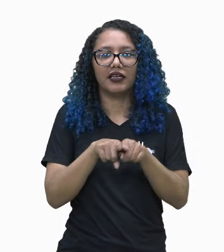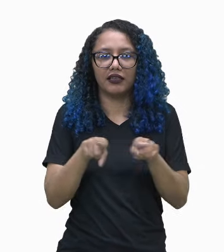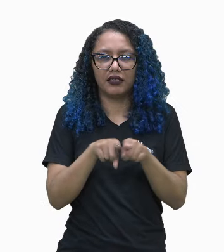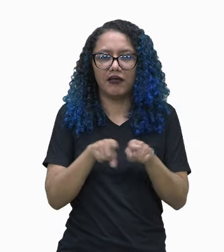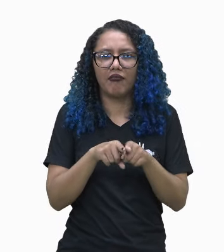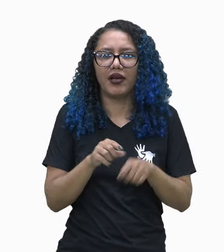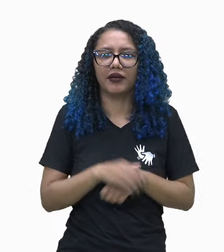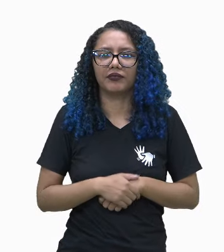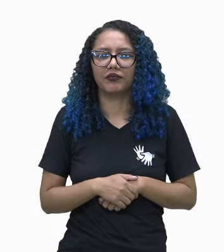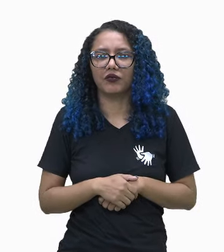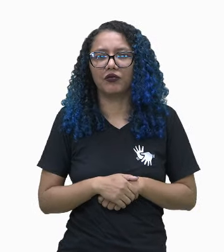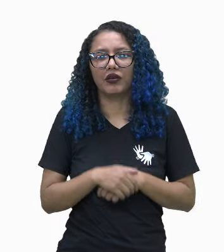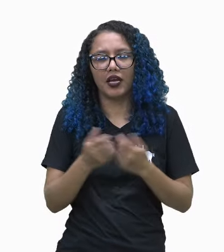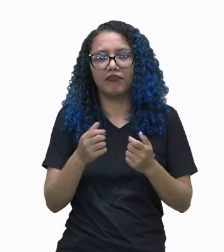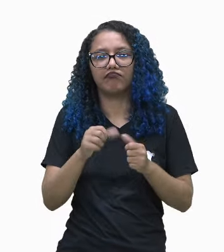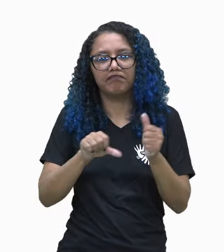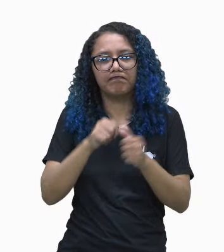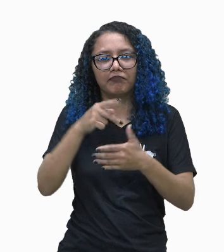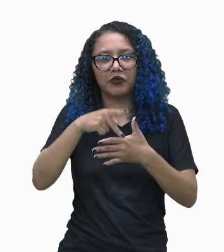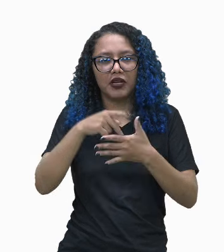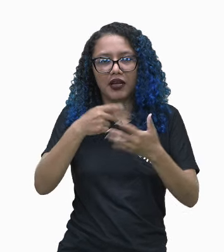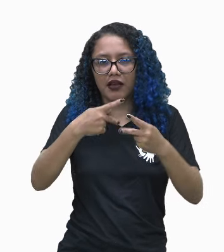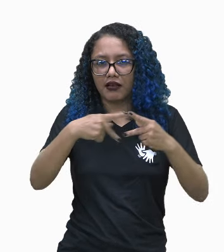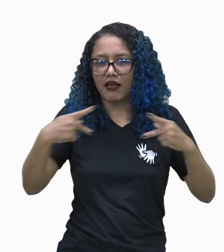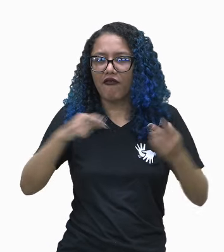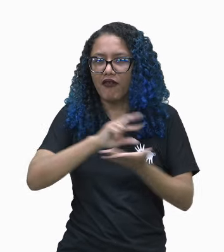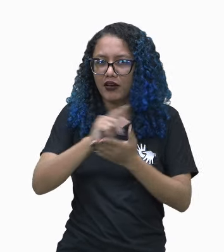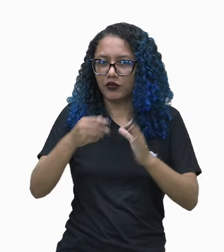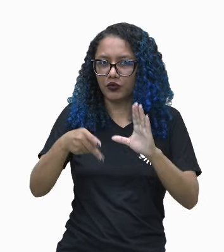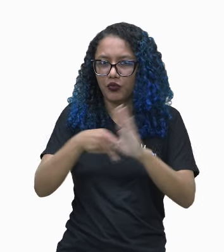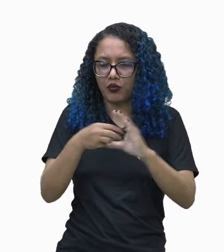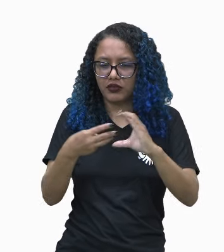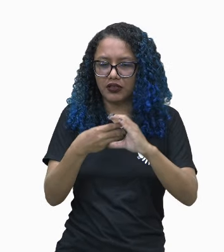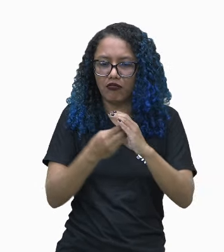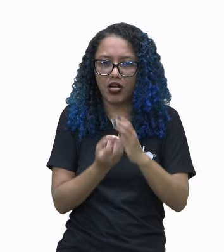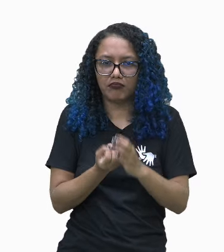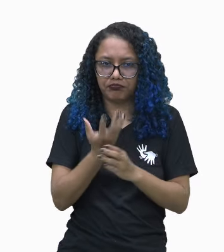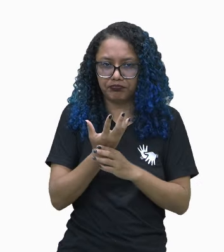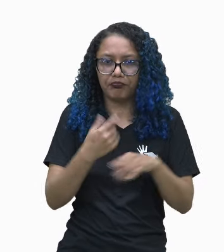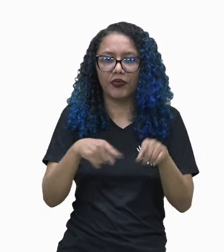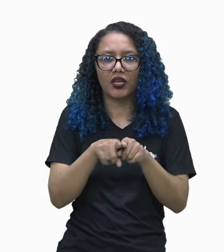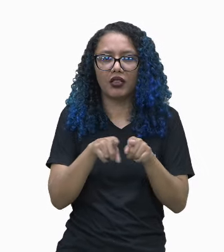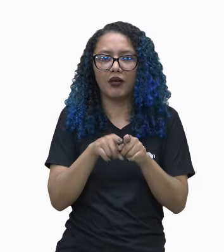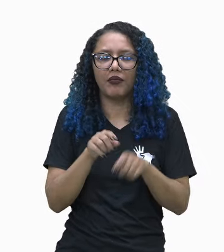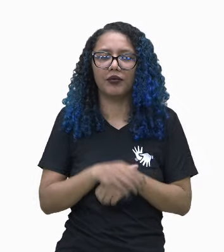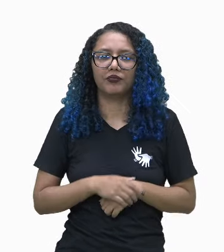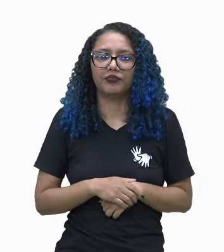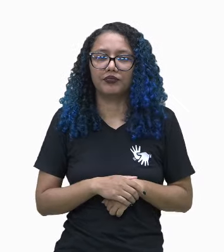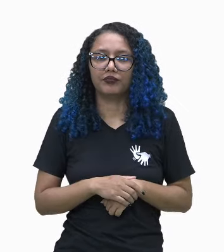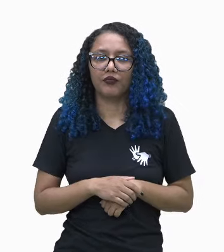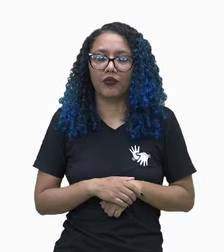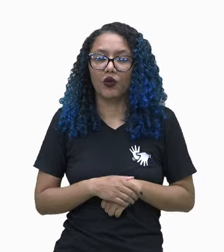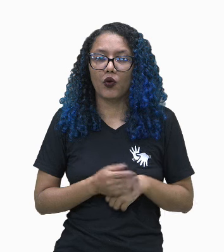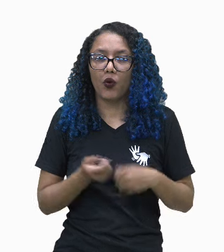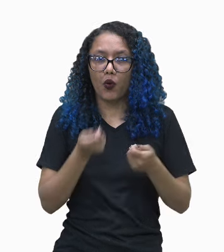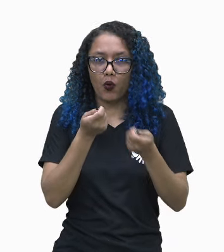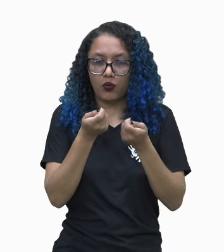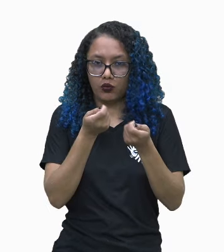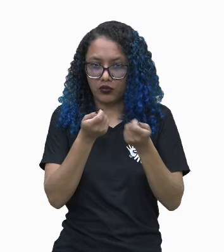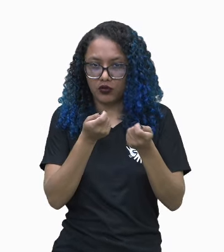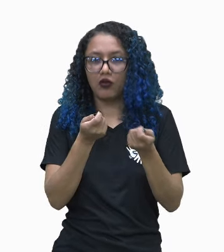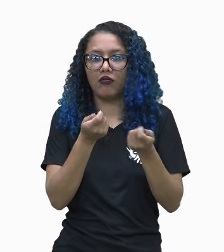várias proteínas que as células irão produzir. E também ocorre regulação